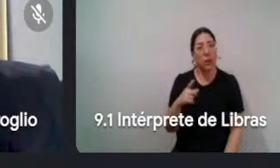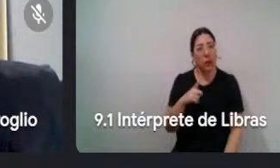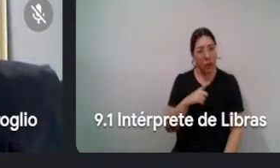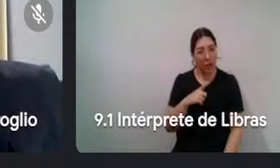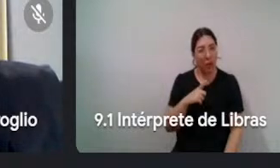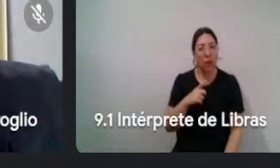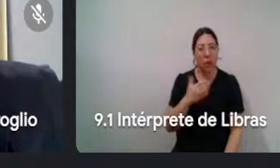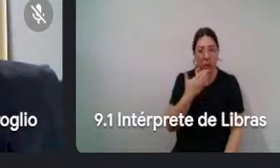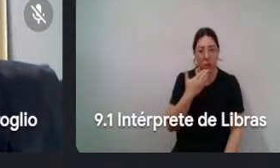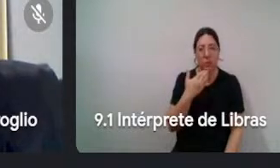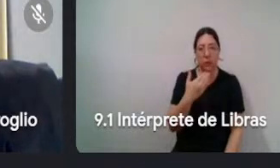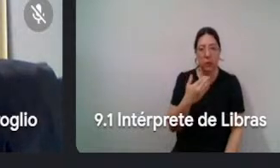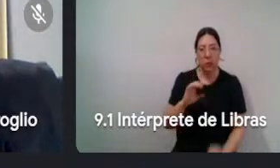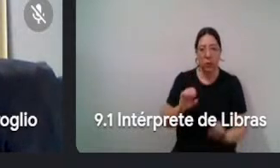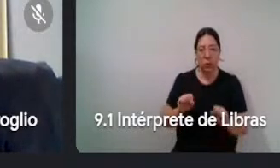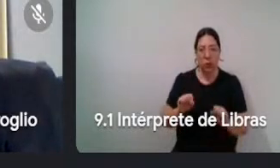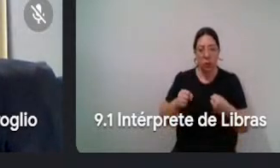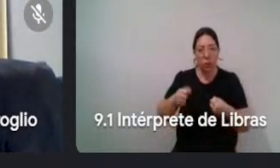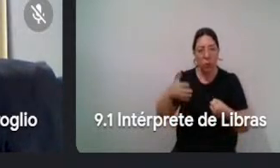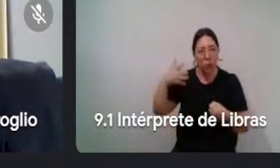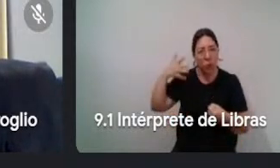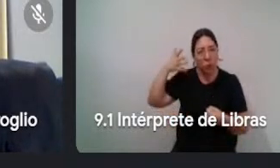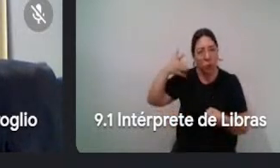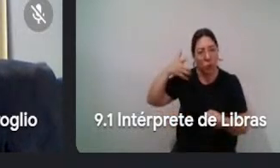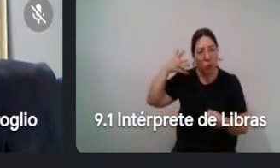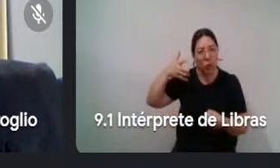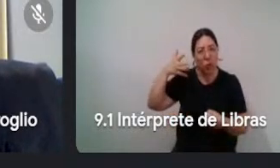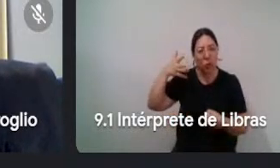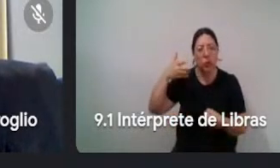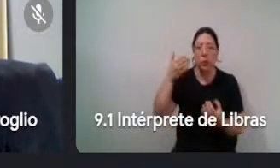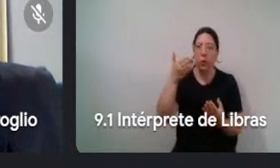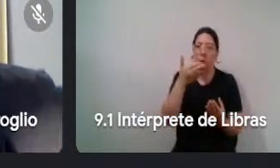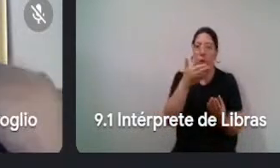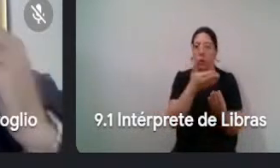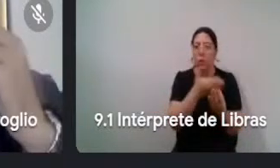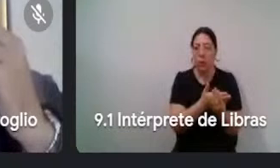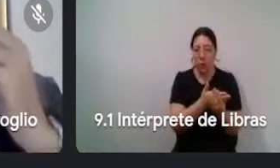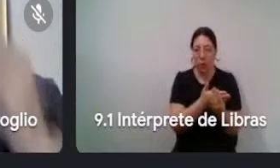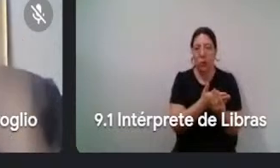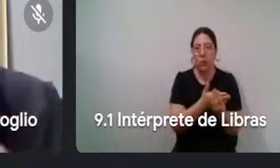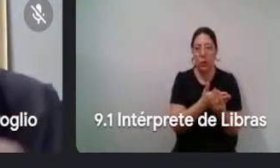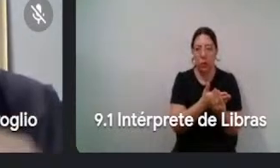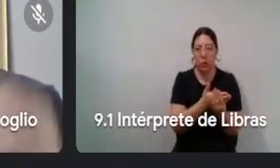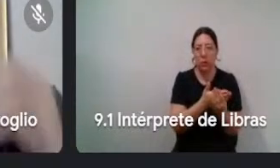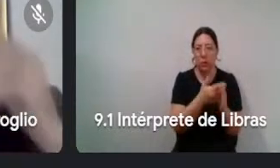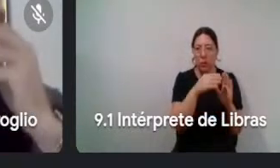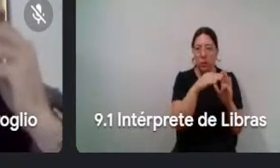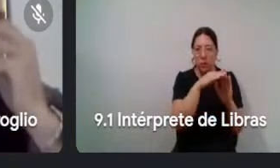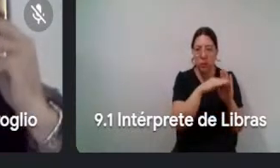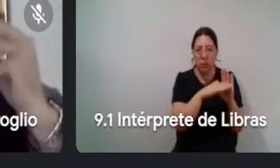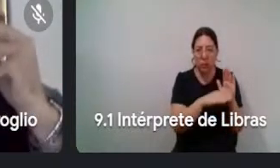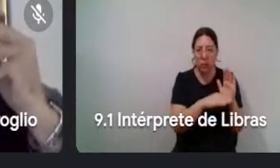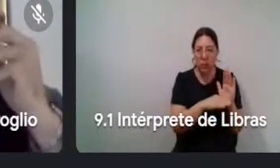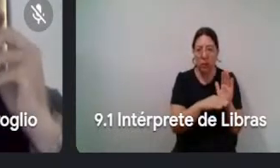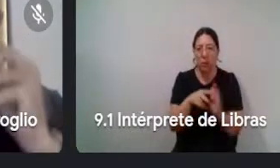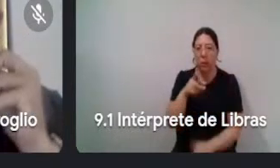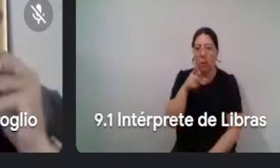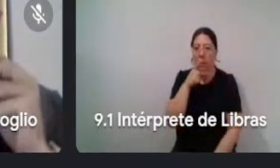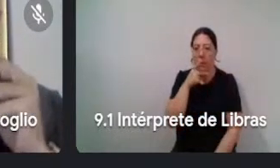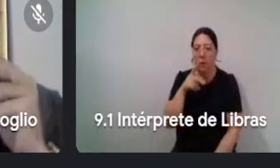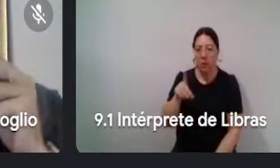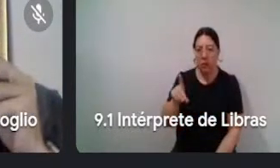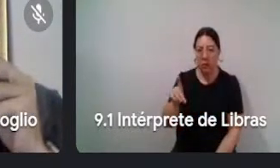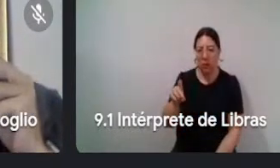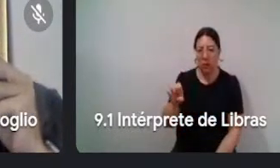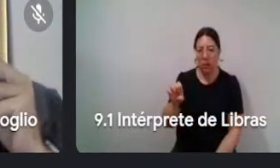oral pelo advogado das partes interessadas do processo de prestação de contas do Democratas.